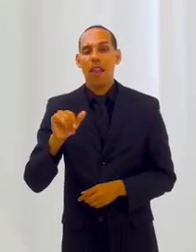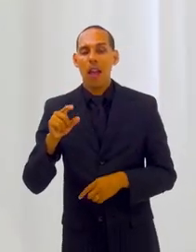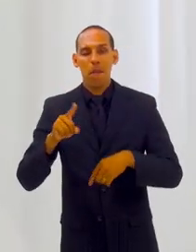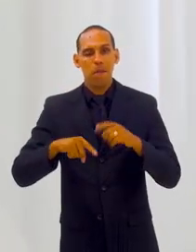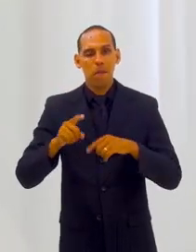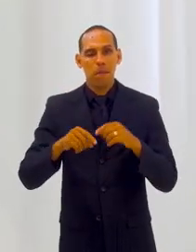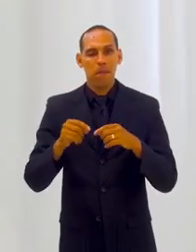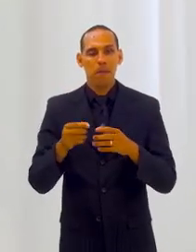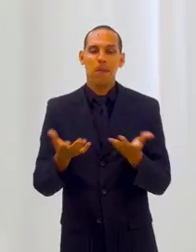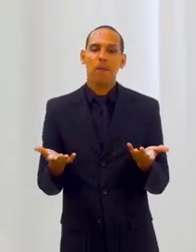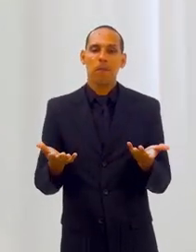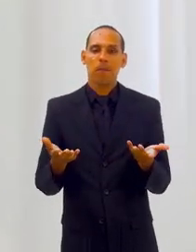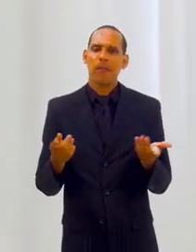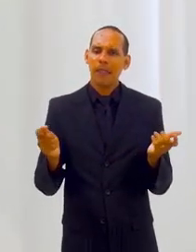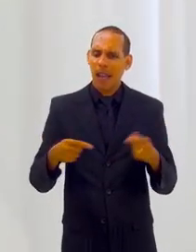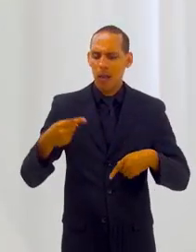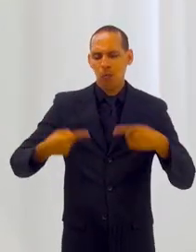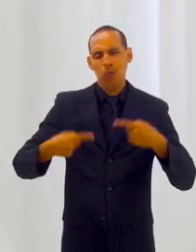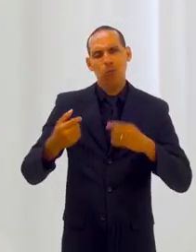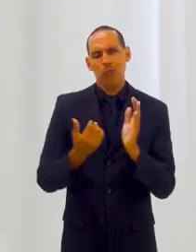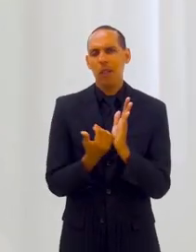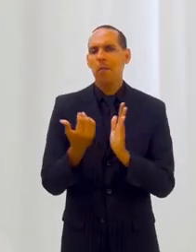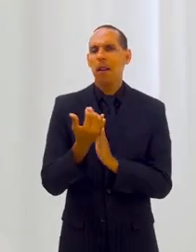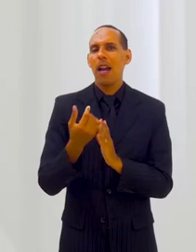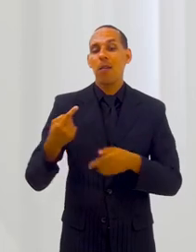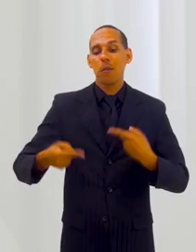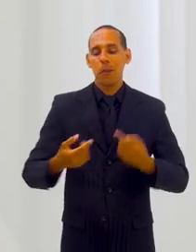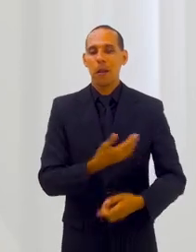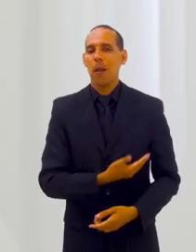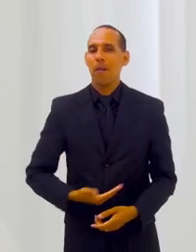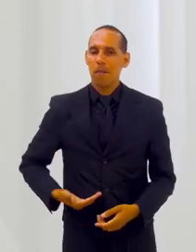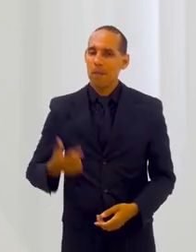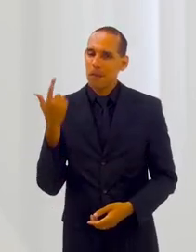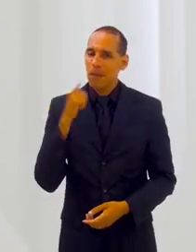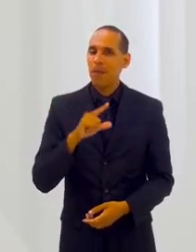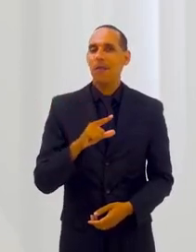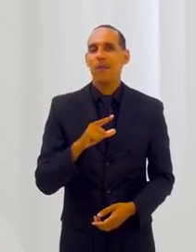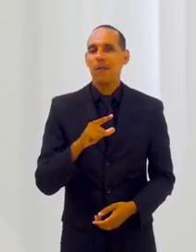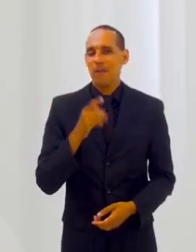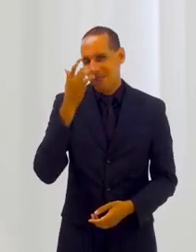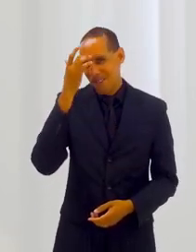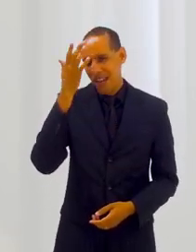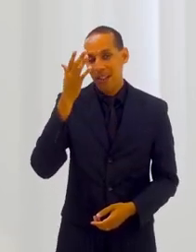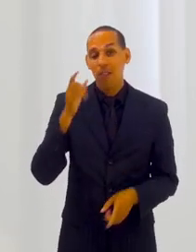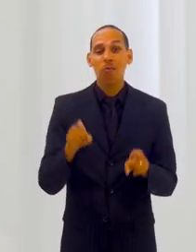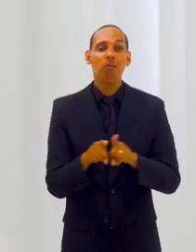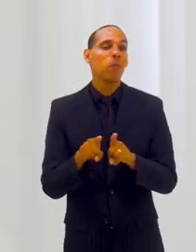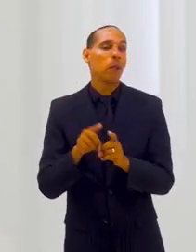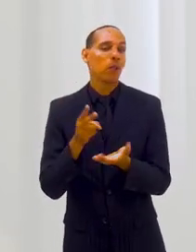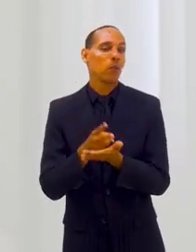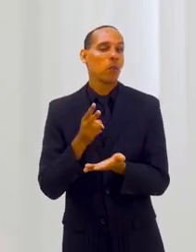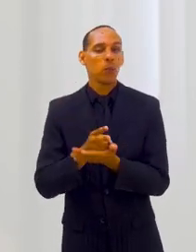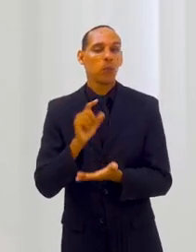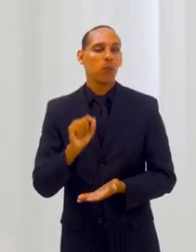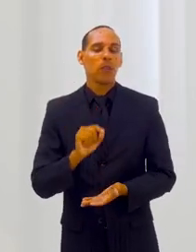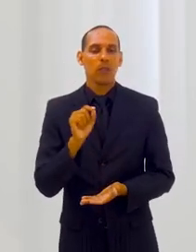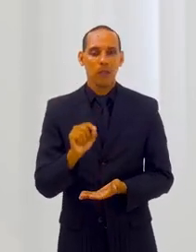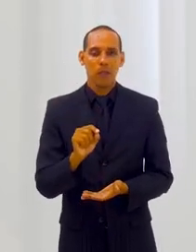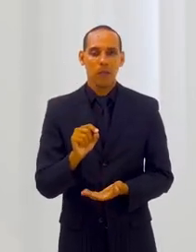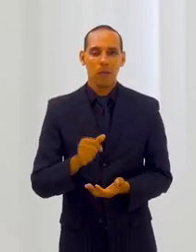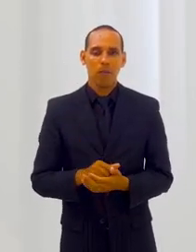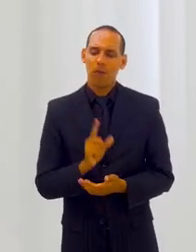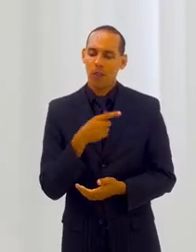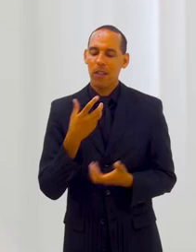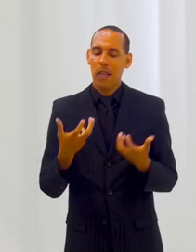facilita a discussão dessas políticas públicas. E continuar permanentemente, que é o que